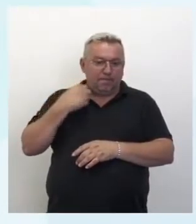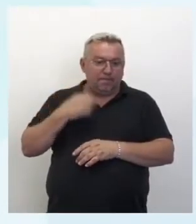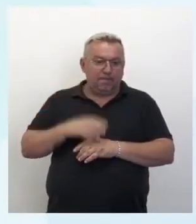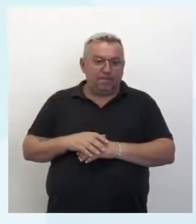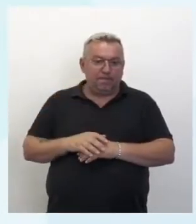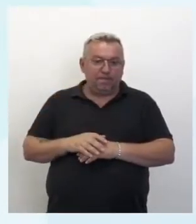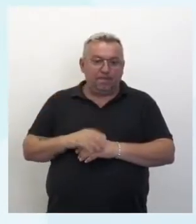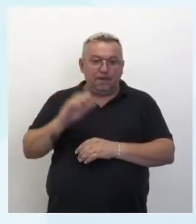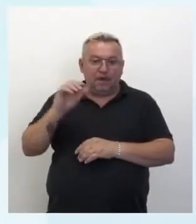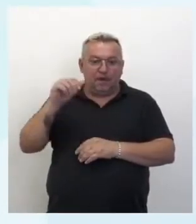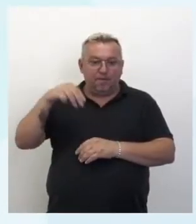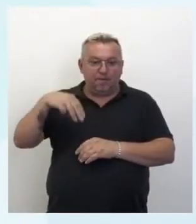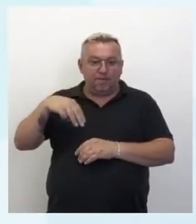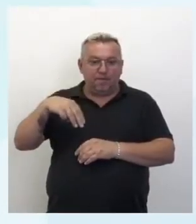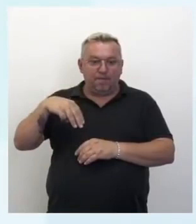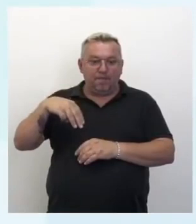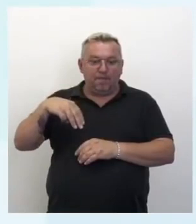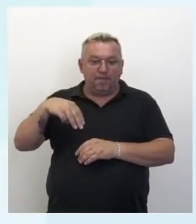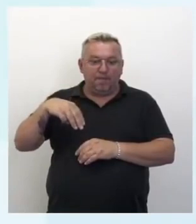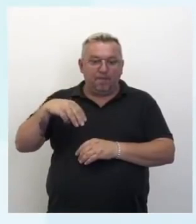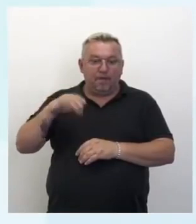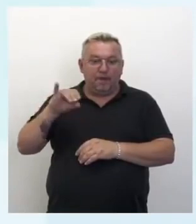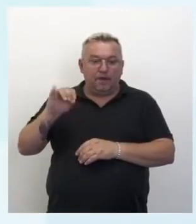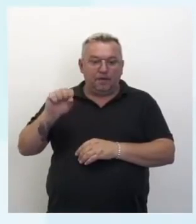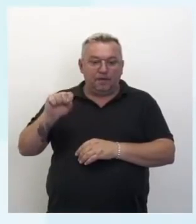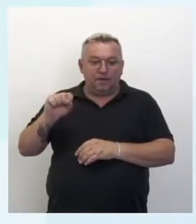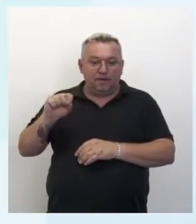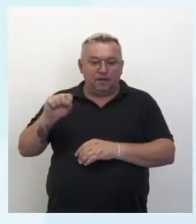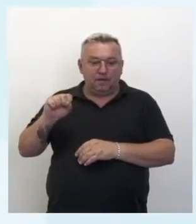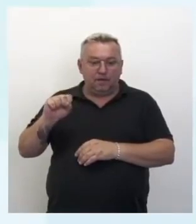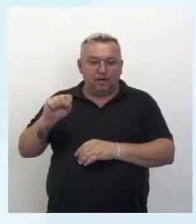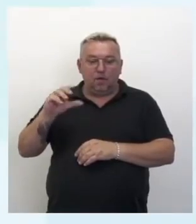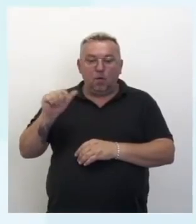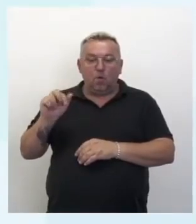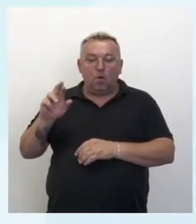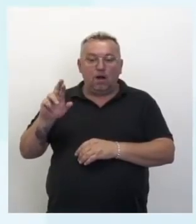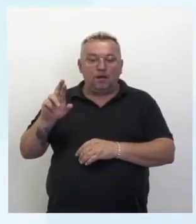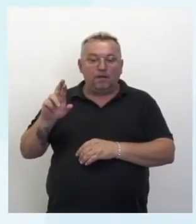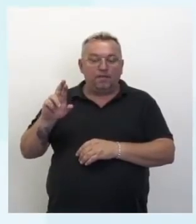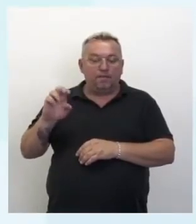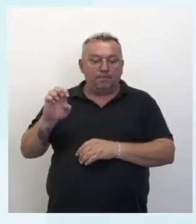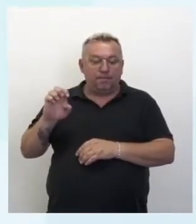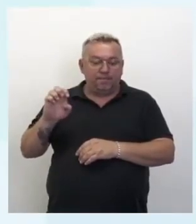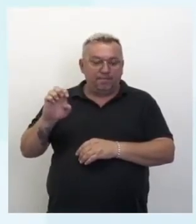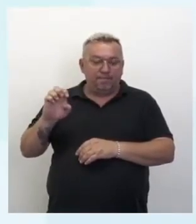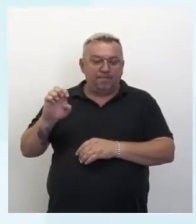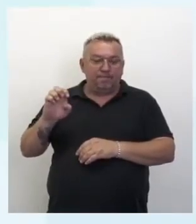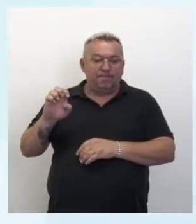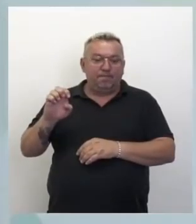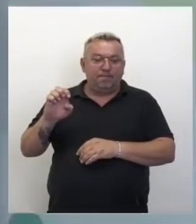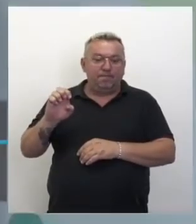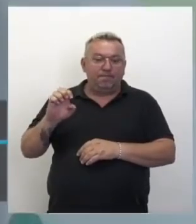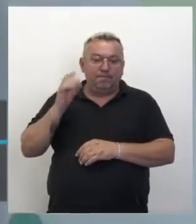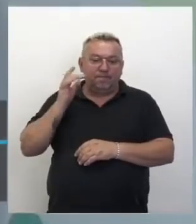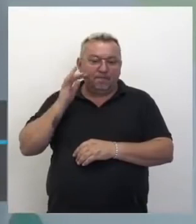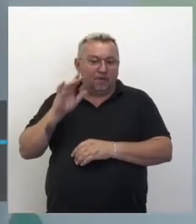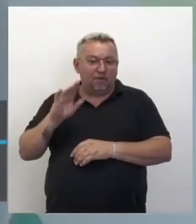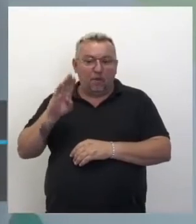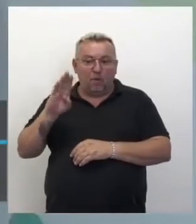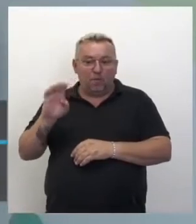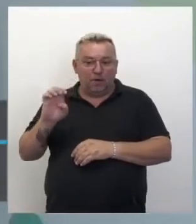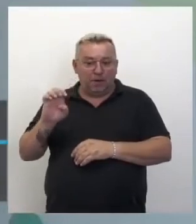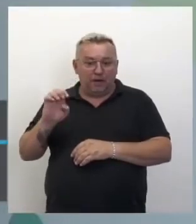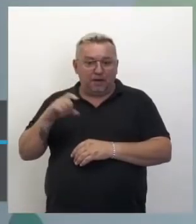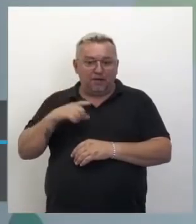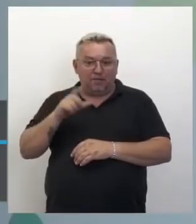am, o is e o are. Né? Então, você tem que... não sei o verbo to be.